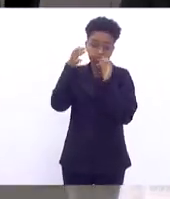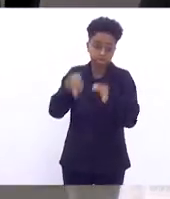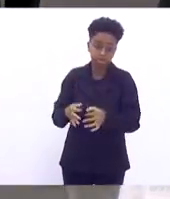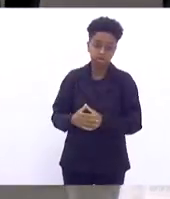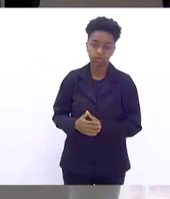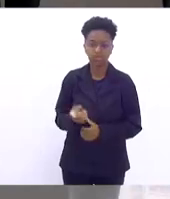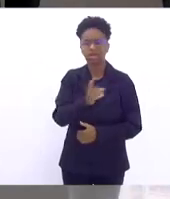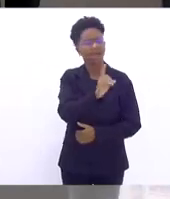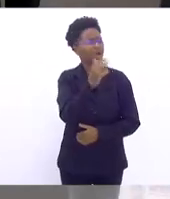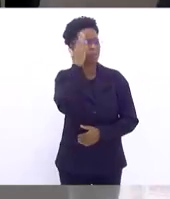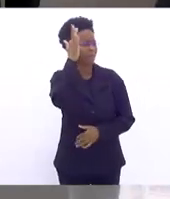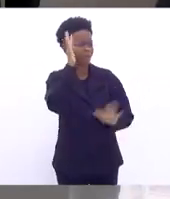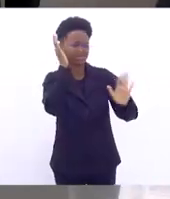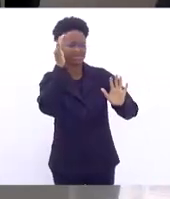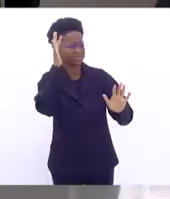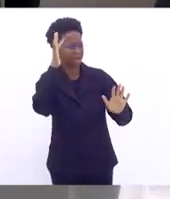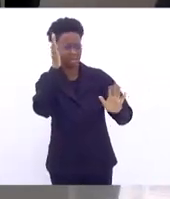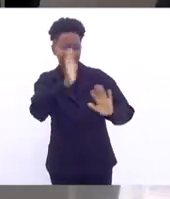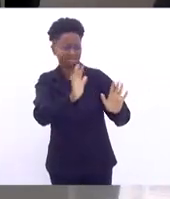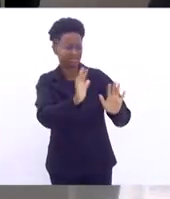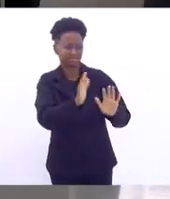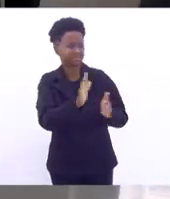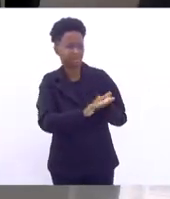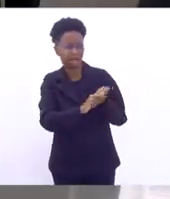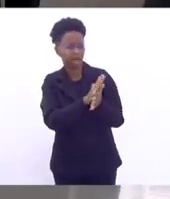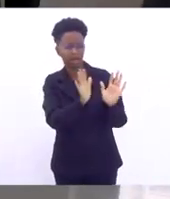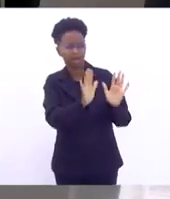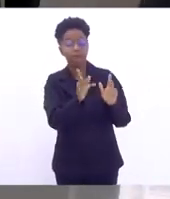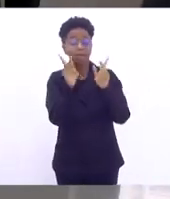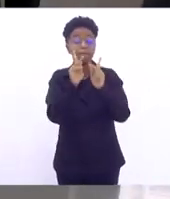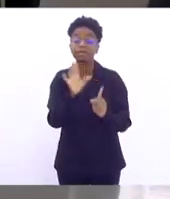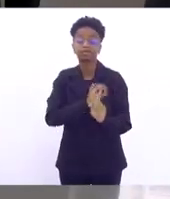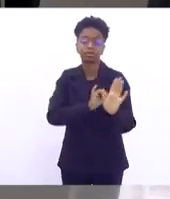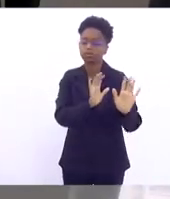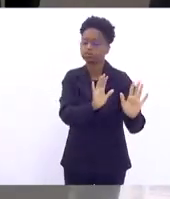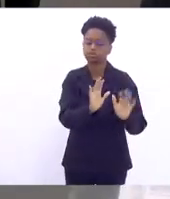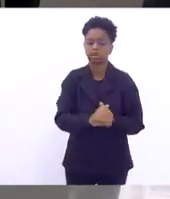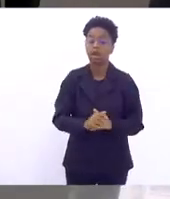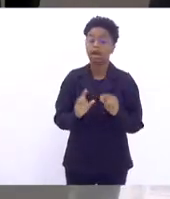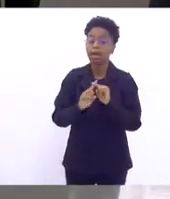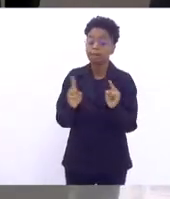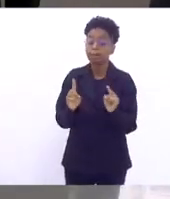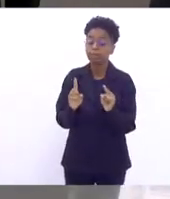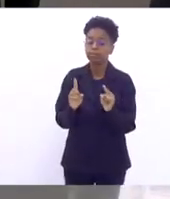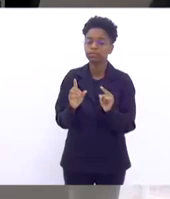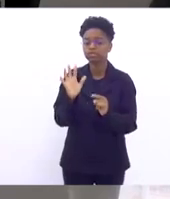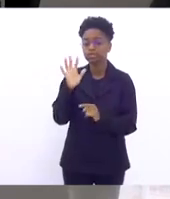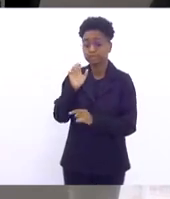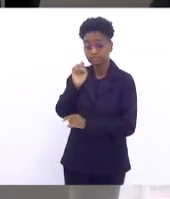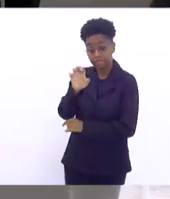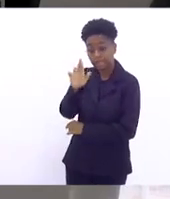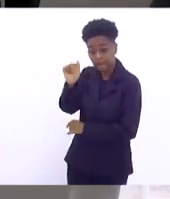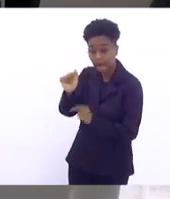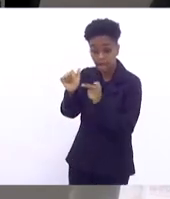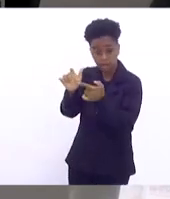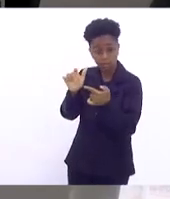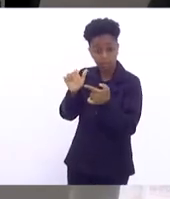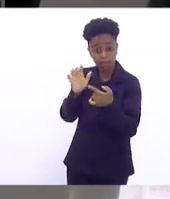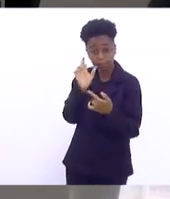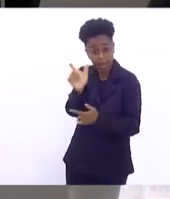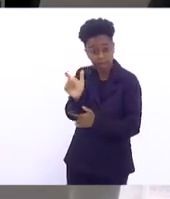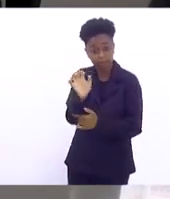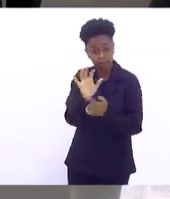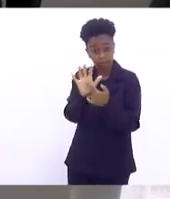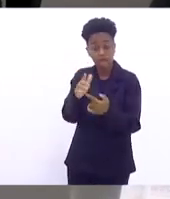não imagina não tem nada disso é tudo paz e amor agora a partir da Leitura é só resolvido eu